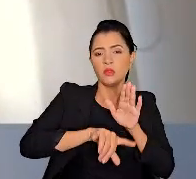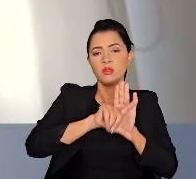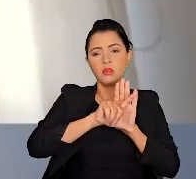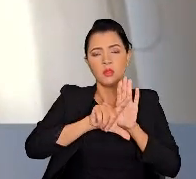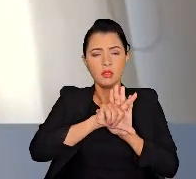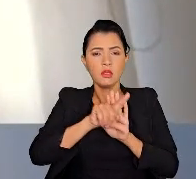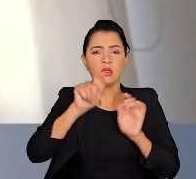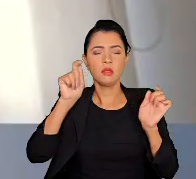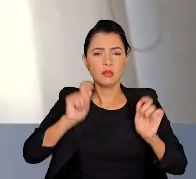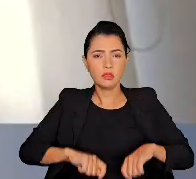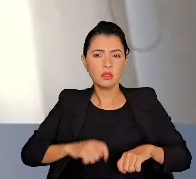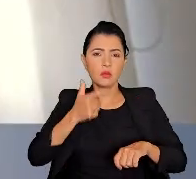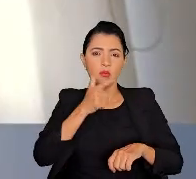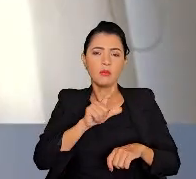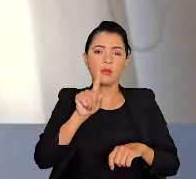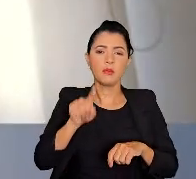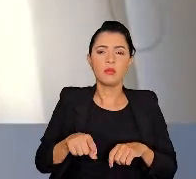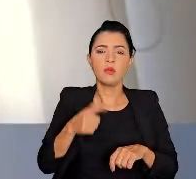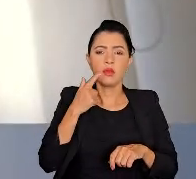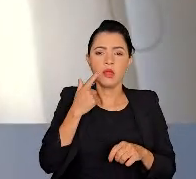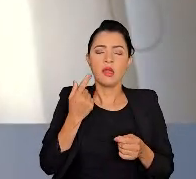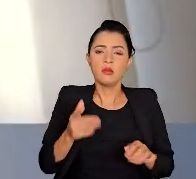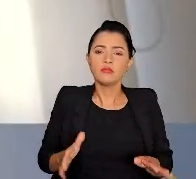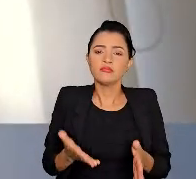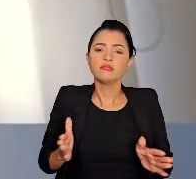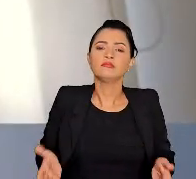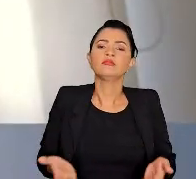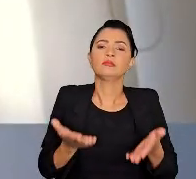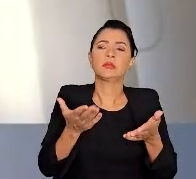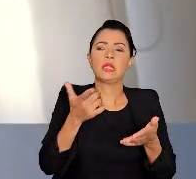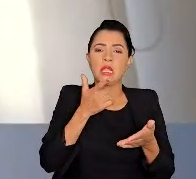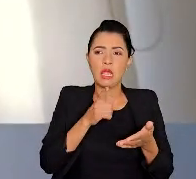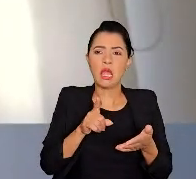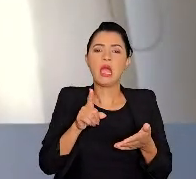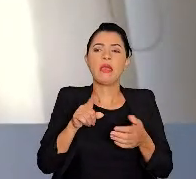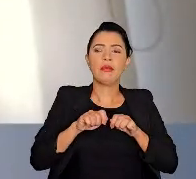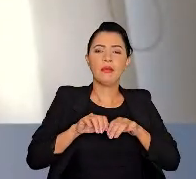punições para delitos que estimulem e propaguem segregação racial.